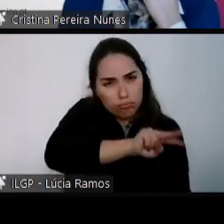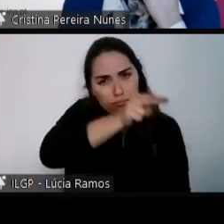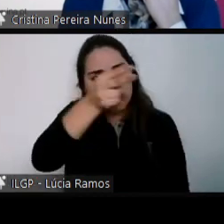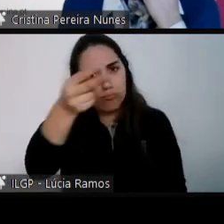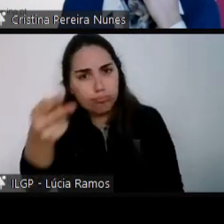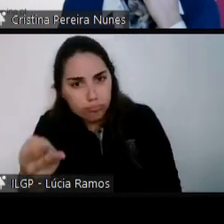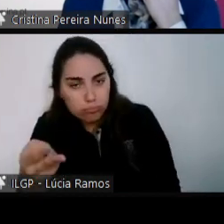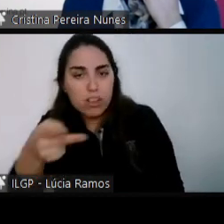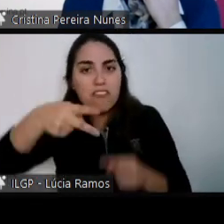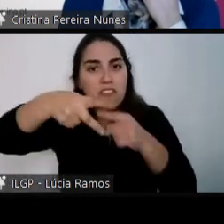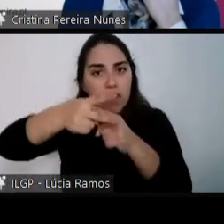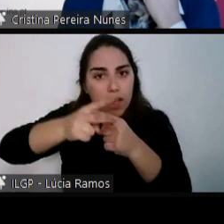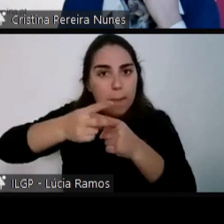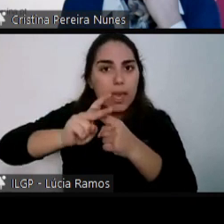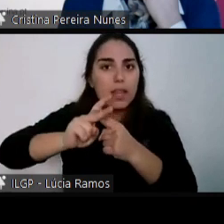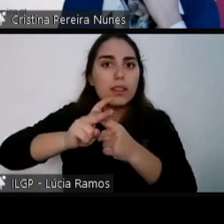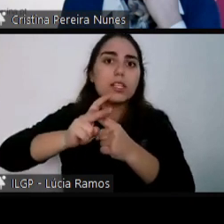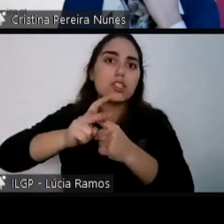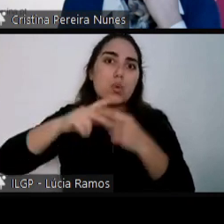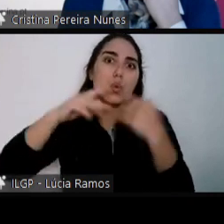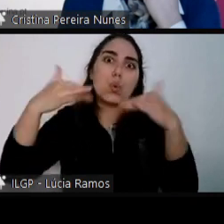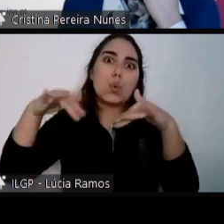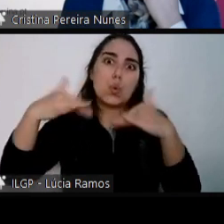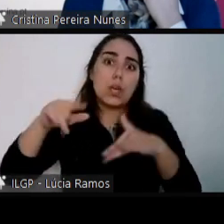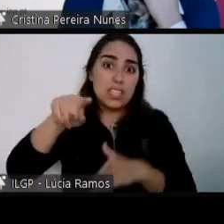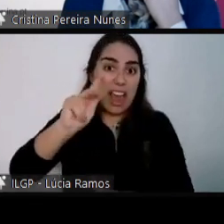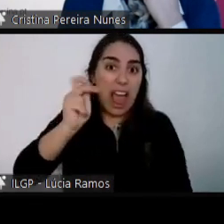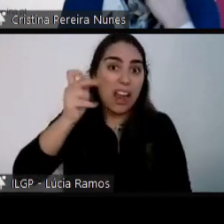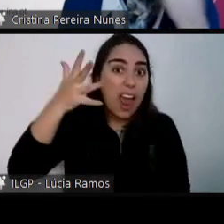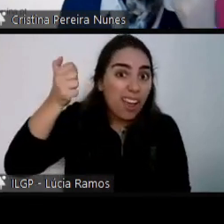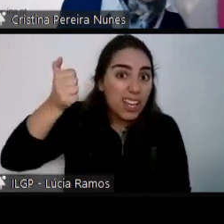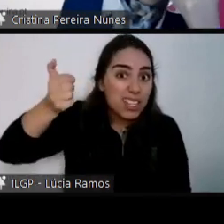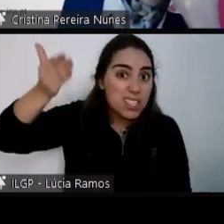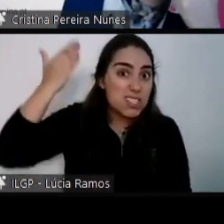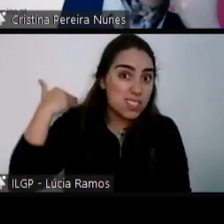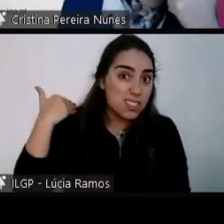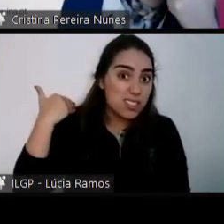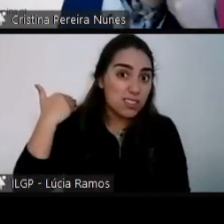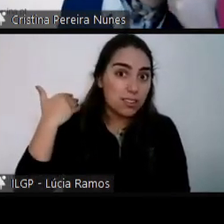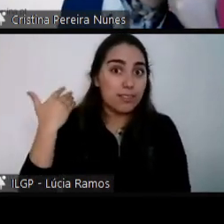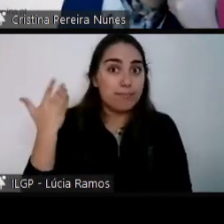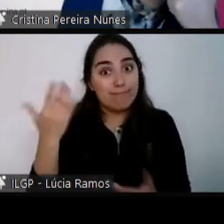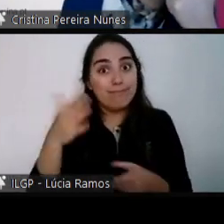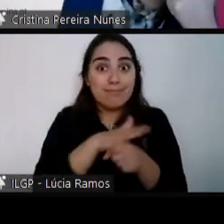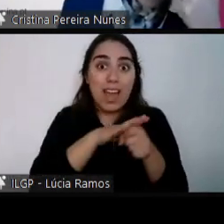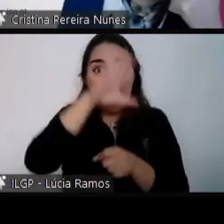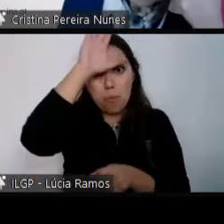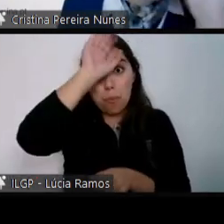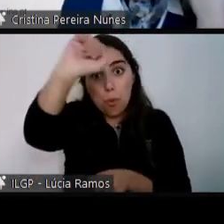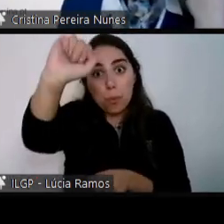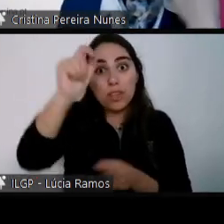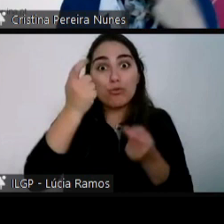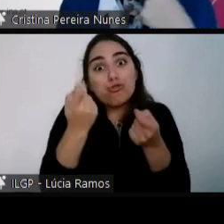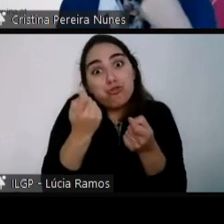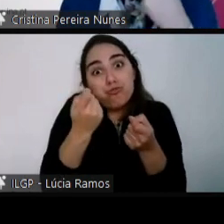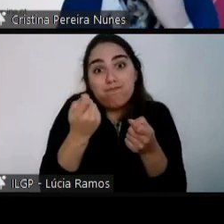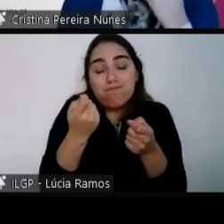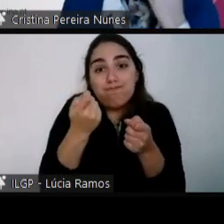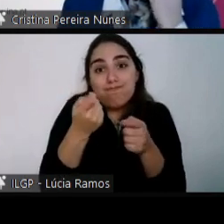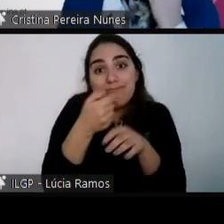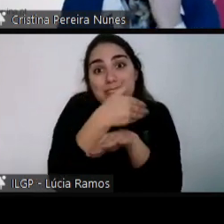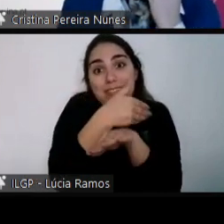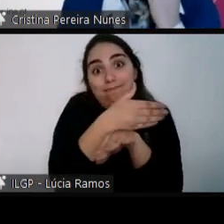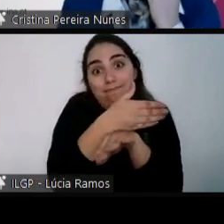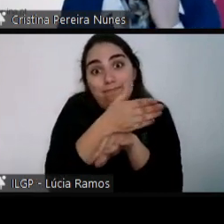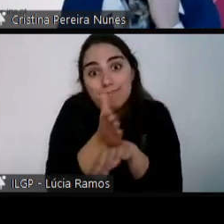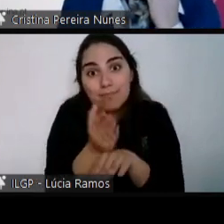Portanto, isto há 15 anos. Há um delay nosso na área pública. É normal acontecer esse delay. Nós não temos tanta flexibilidade, nem temos tantos